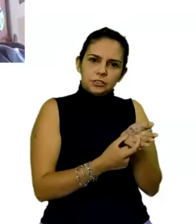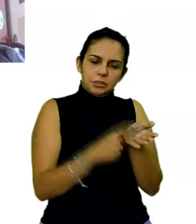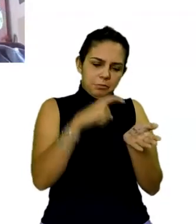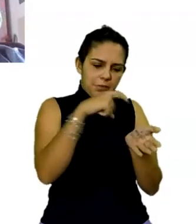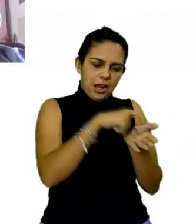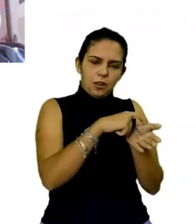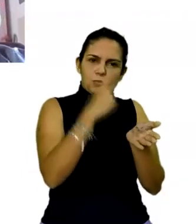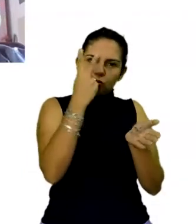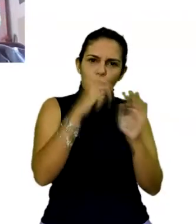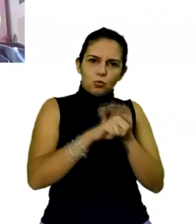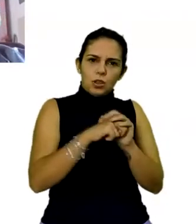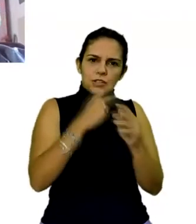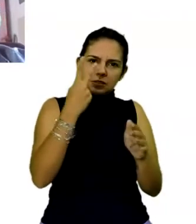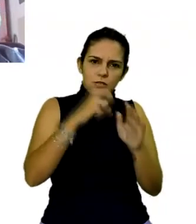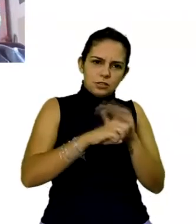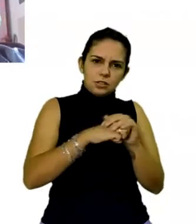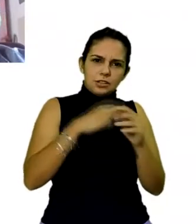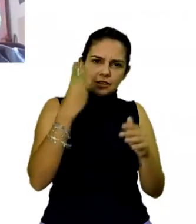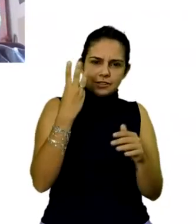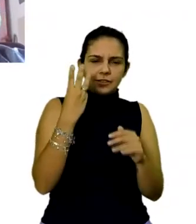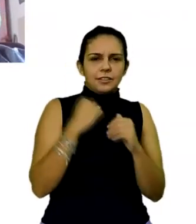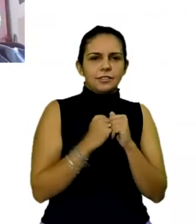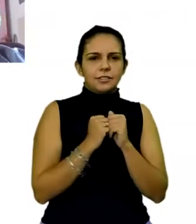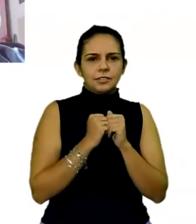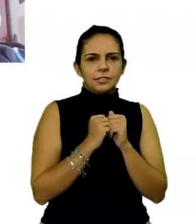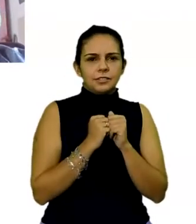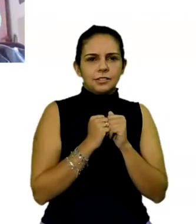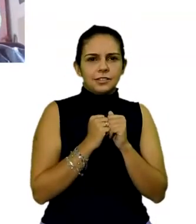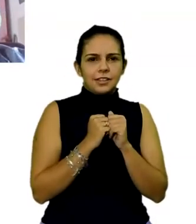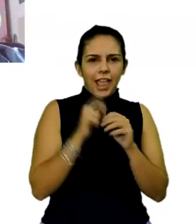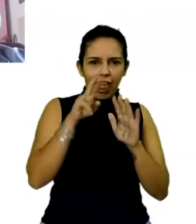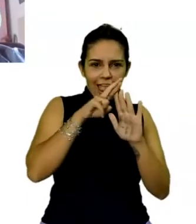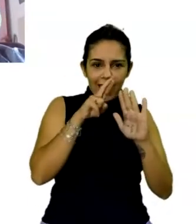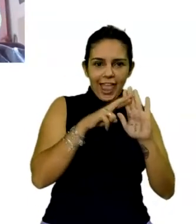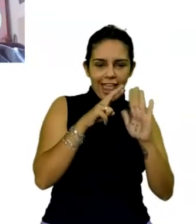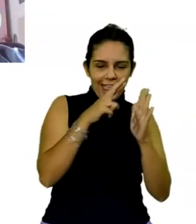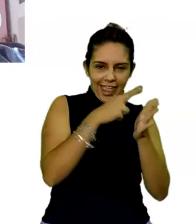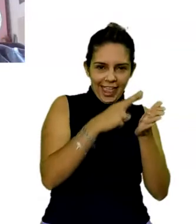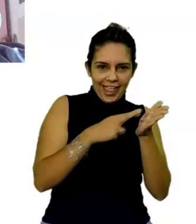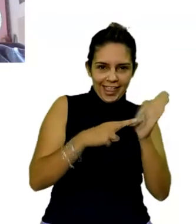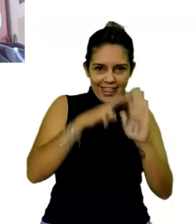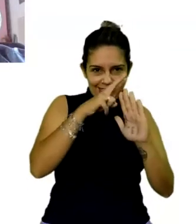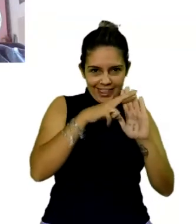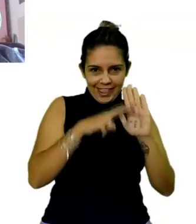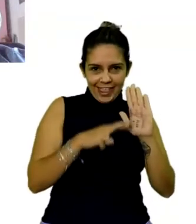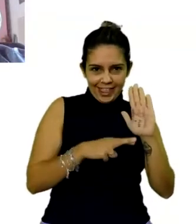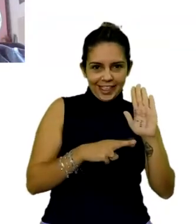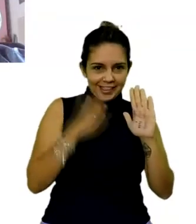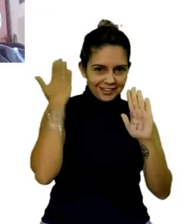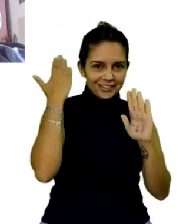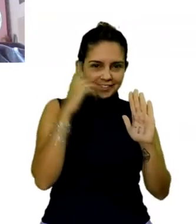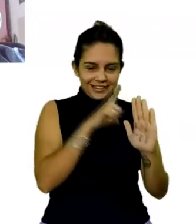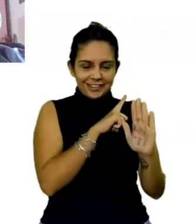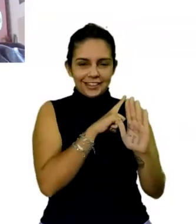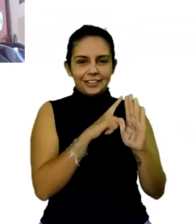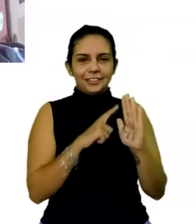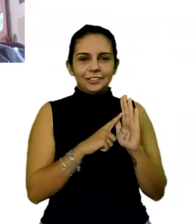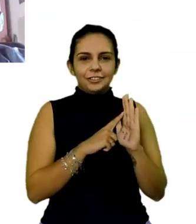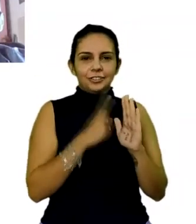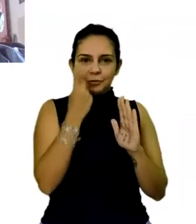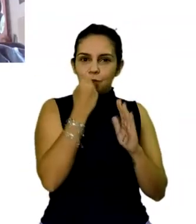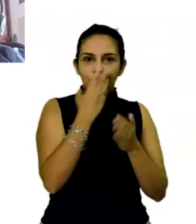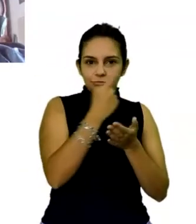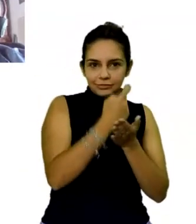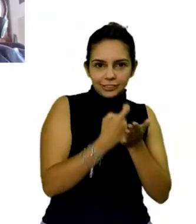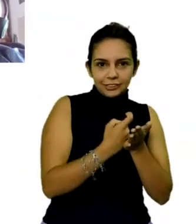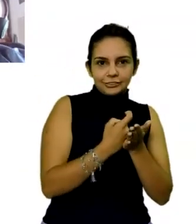parágrafo 2 vezes ou 3 vezes, né? Essas regrinhas, né? Pelo menos antigamente havia essas regrinhas. Para você um